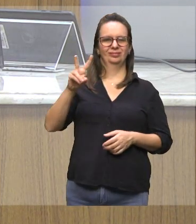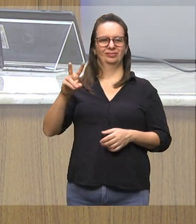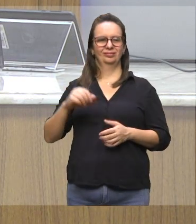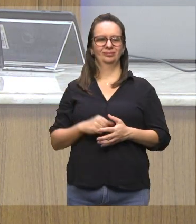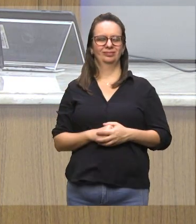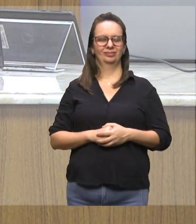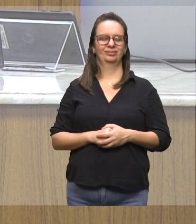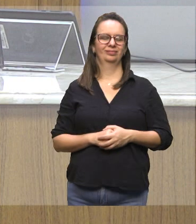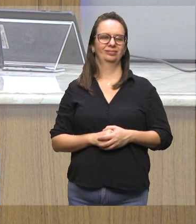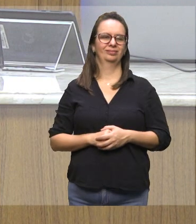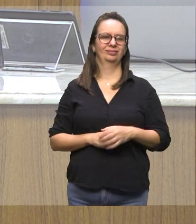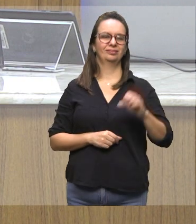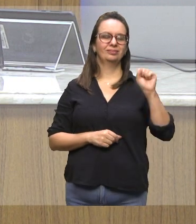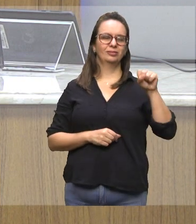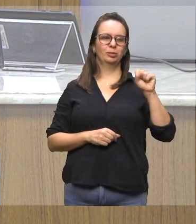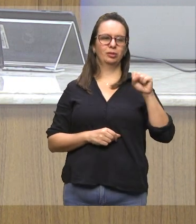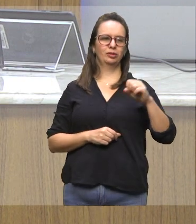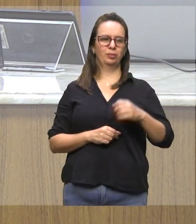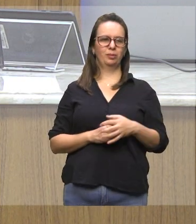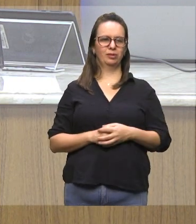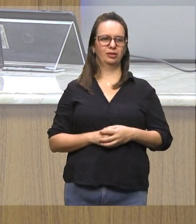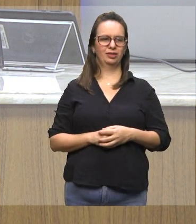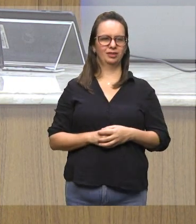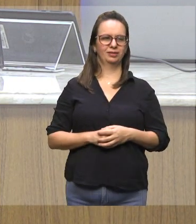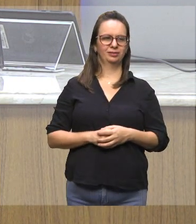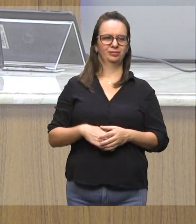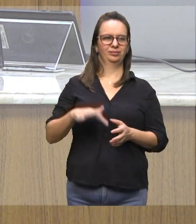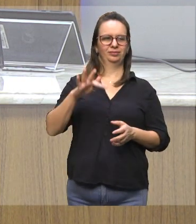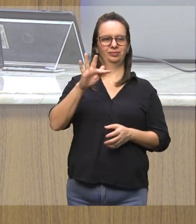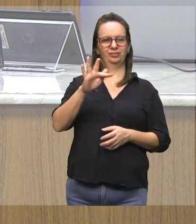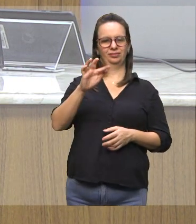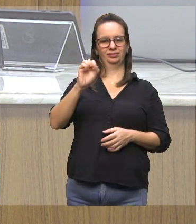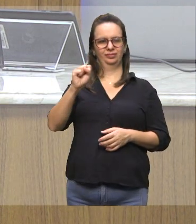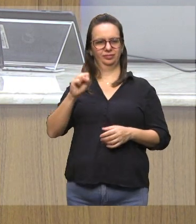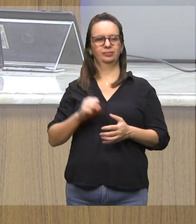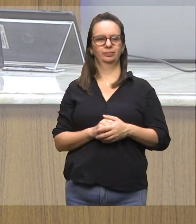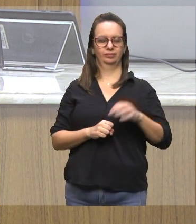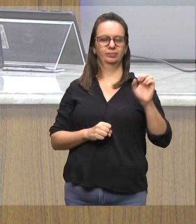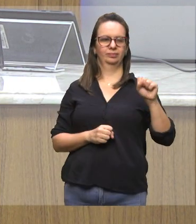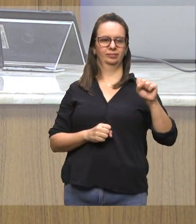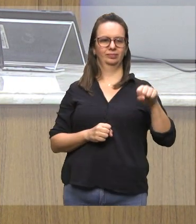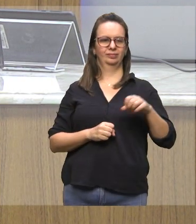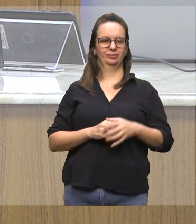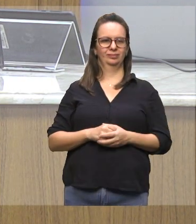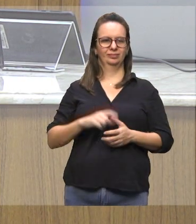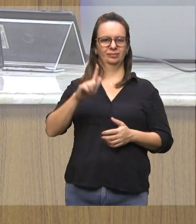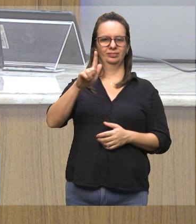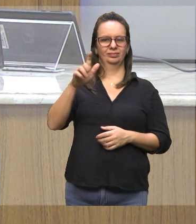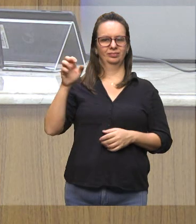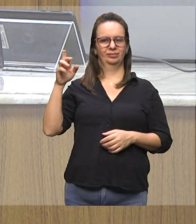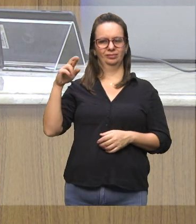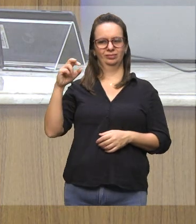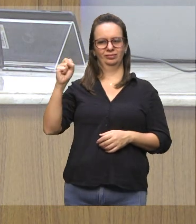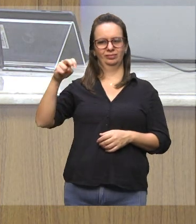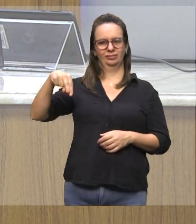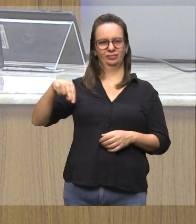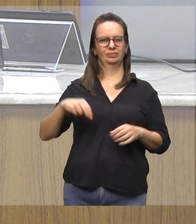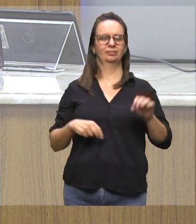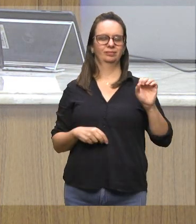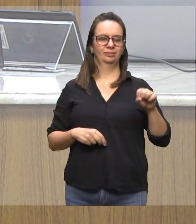Souza. Fernando Vieira vota sim. Fernando Pereira Sirque Júnior vota sim. Gerson Alves de Souza. Voto